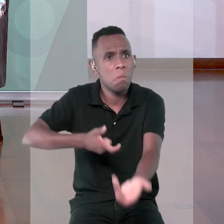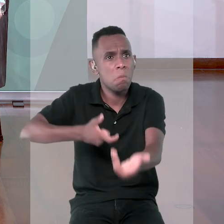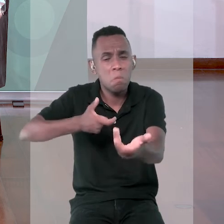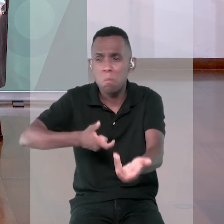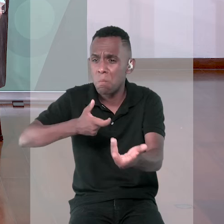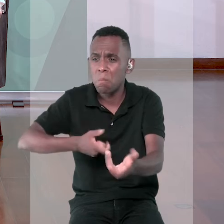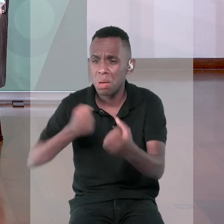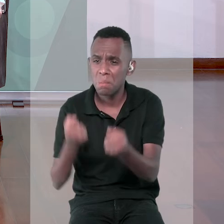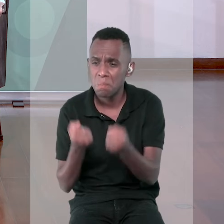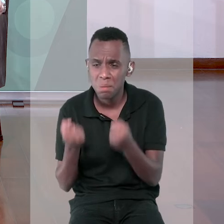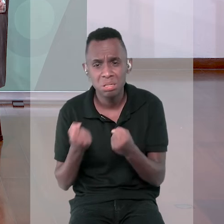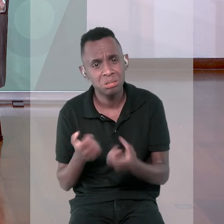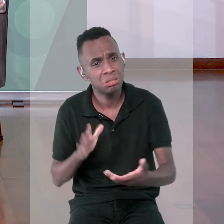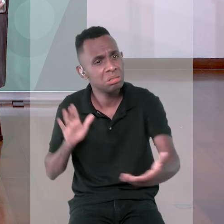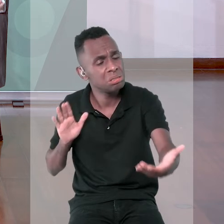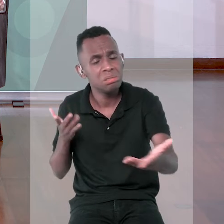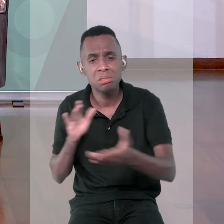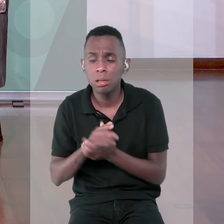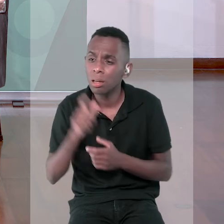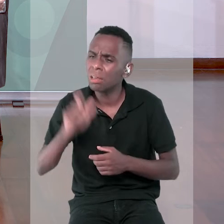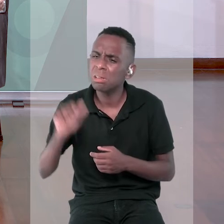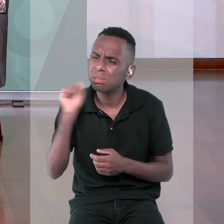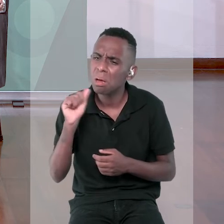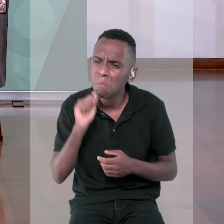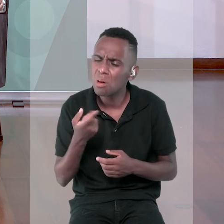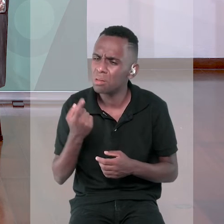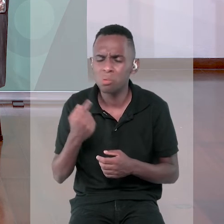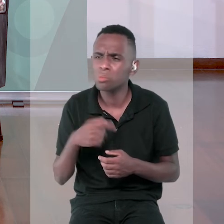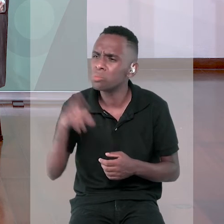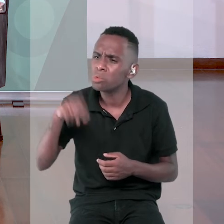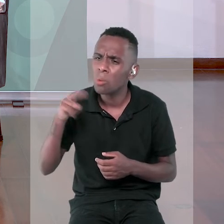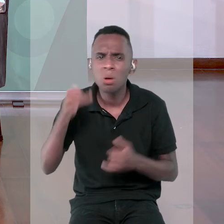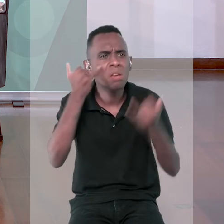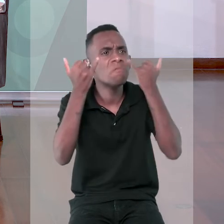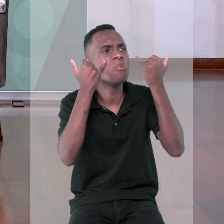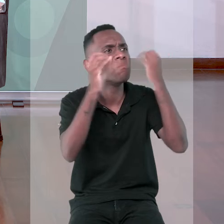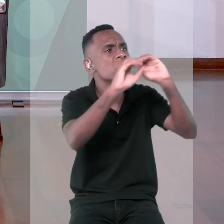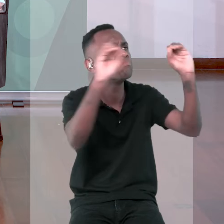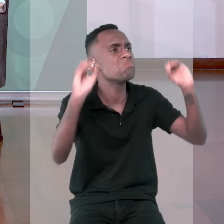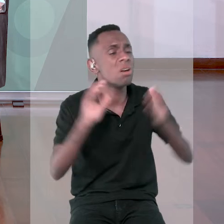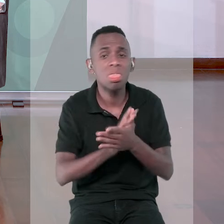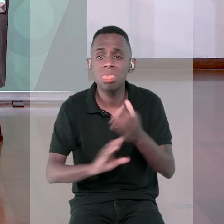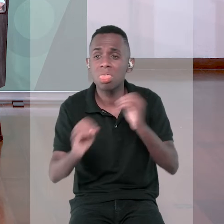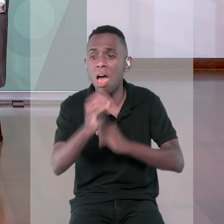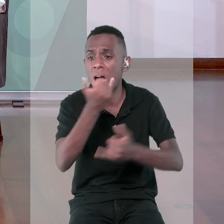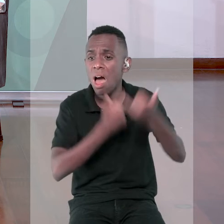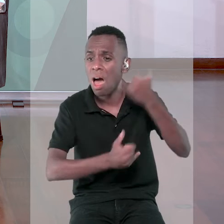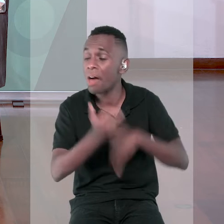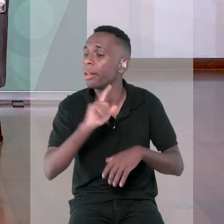dessa potência, desse tamanho, desse peso? Quem que é essa mulher que a gente nunca ouviu nada dela? Né? É muito